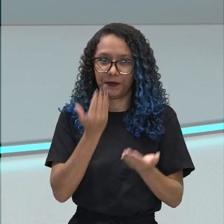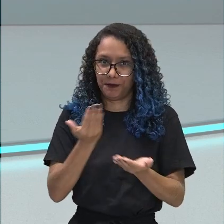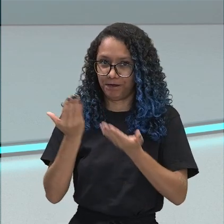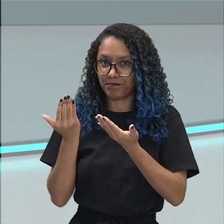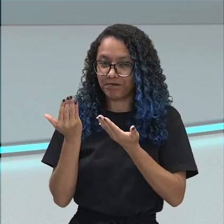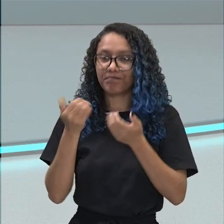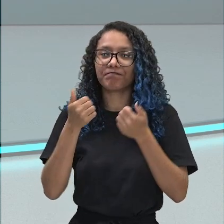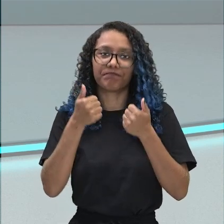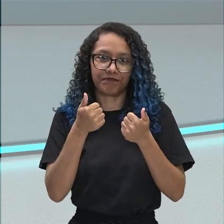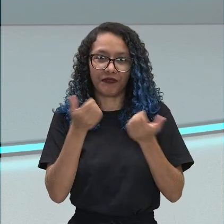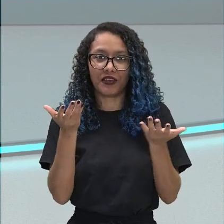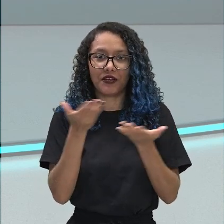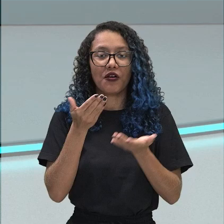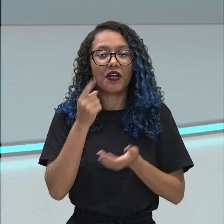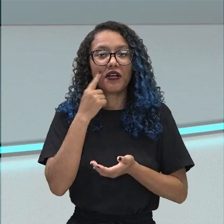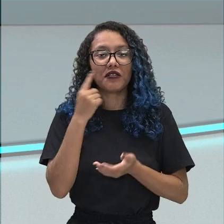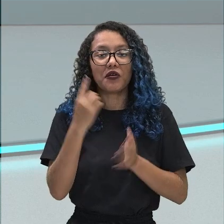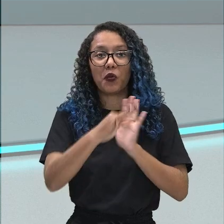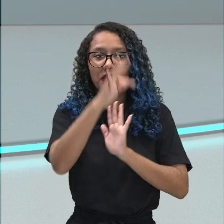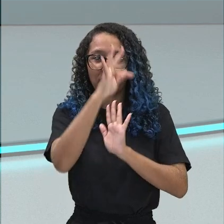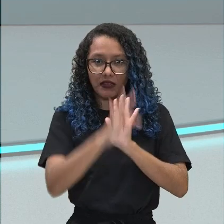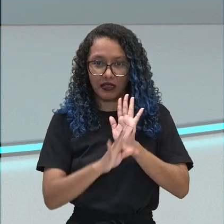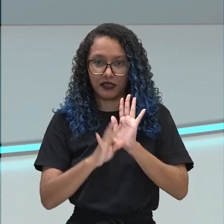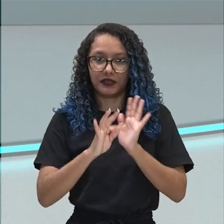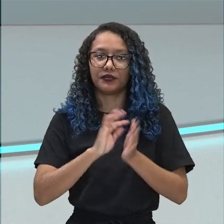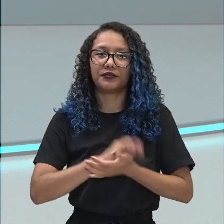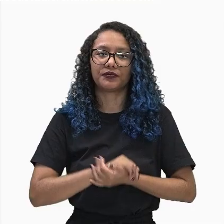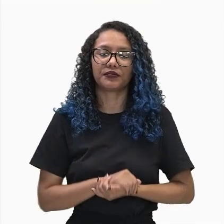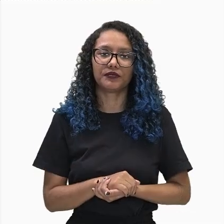então ao nosso texto inicial.